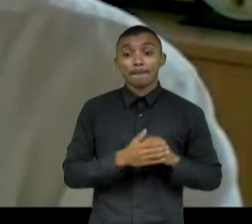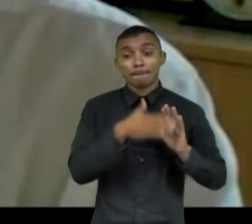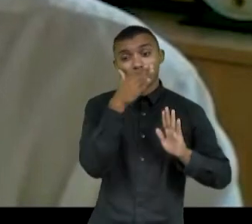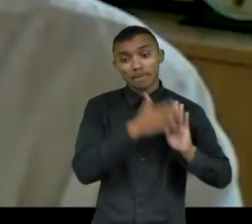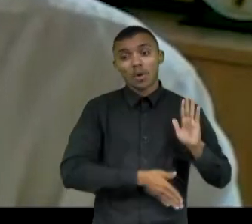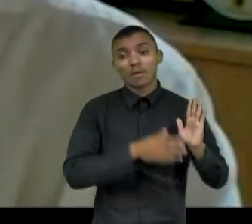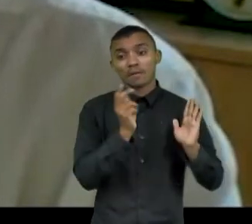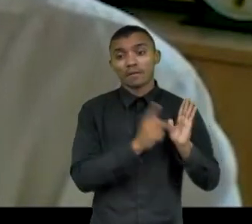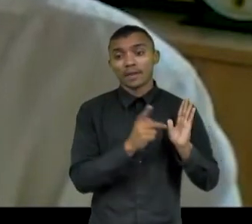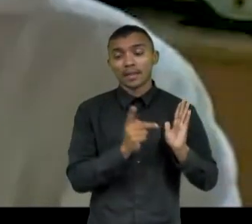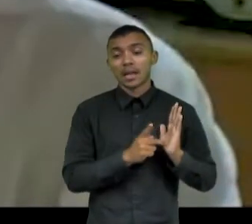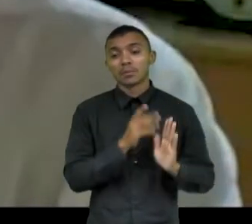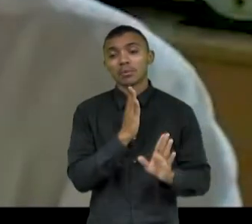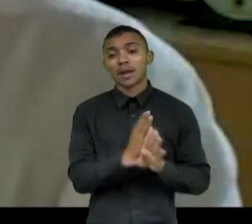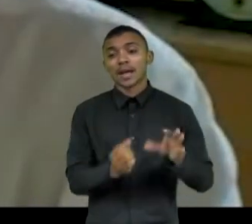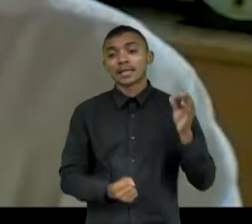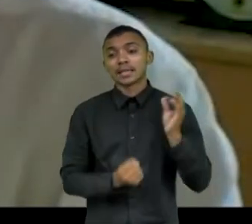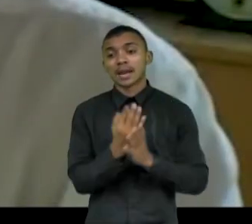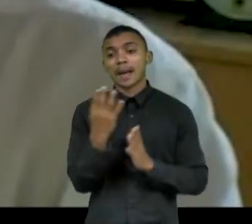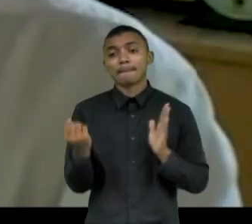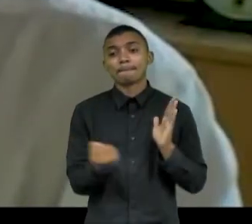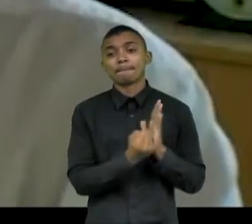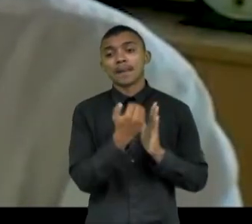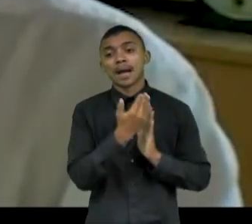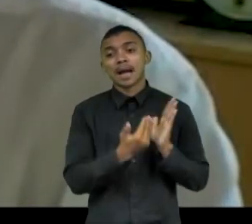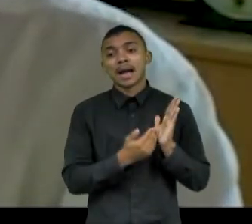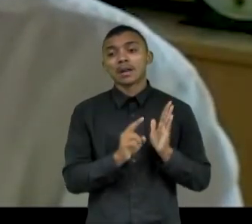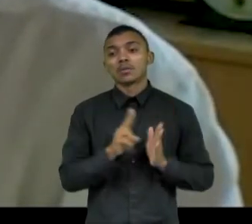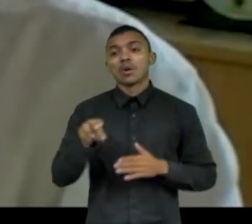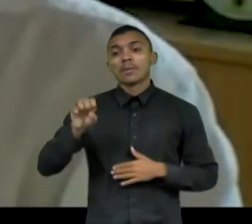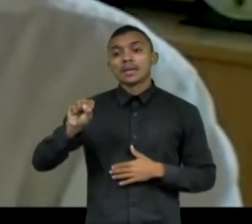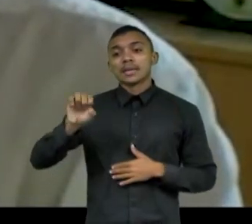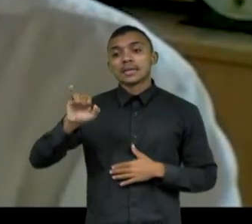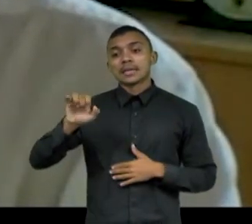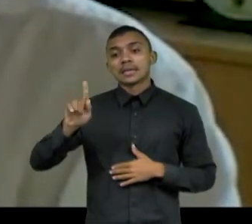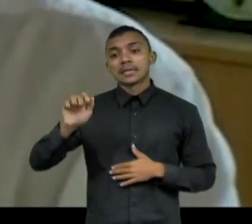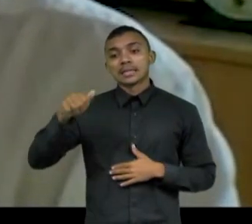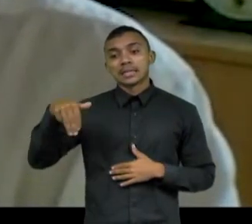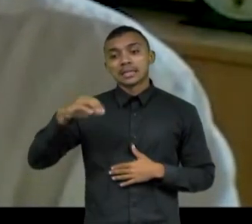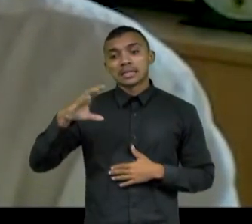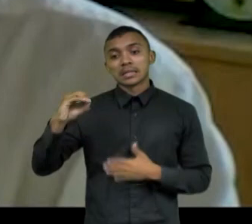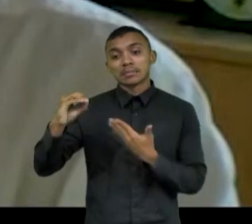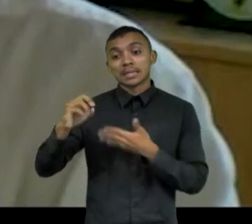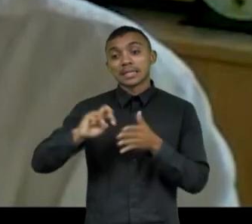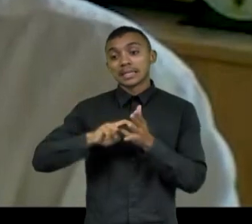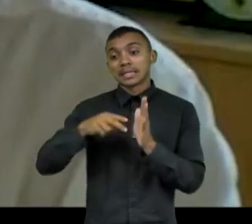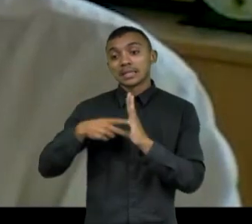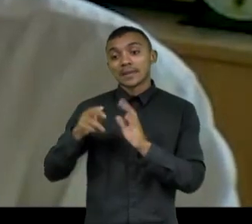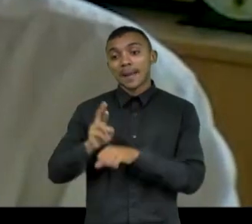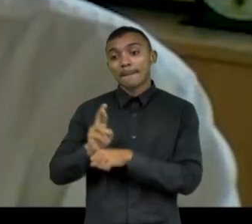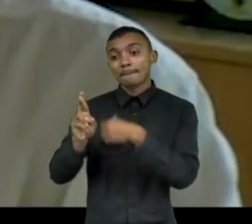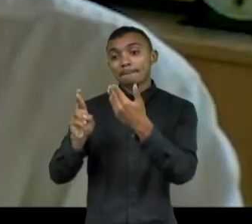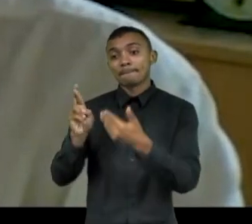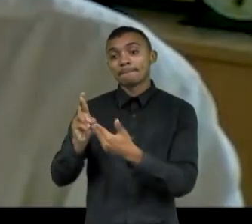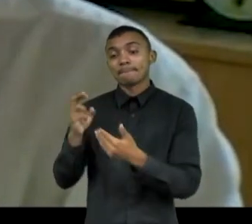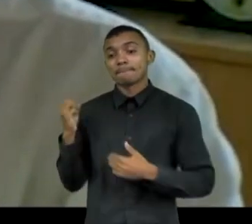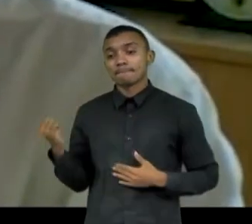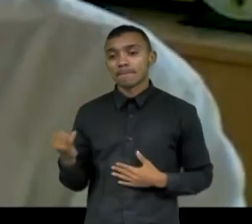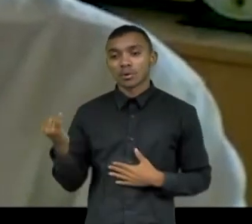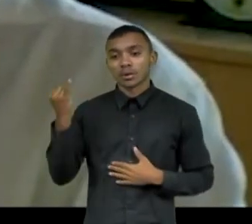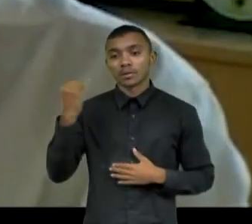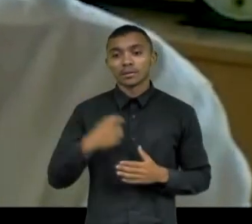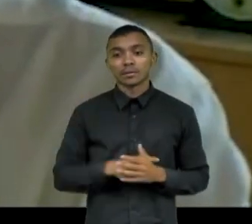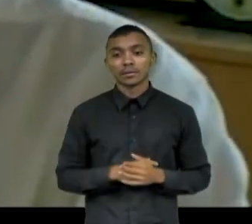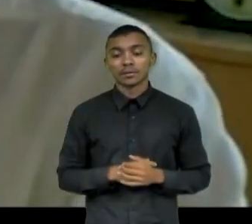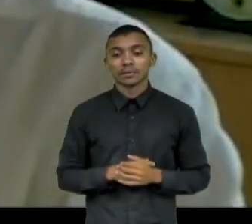na verdade, porque ele cria um selo, que a gente chama de signo, onde esse signo vai representar a importância que aquele produto ou serviço